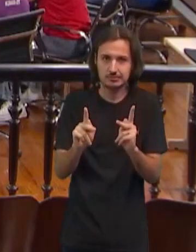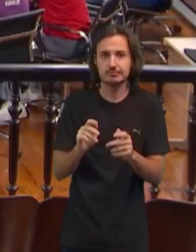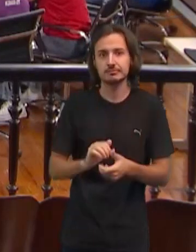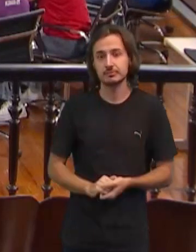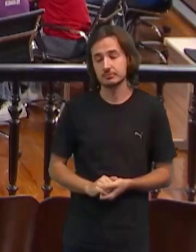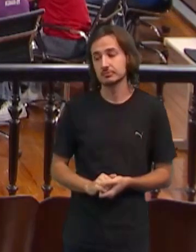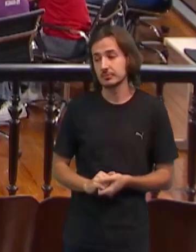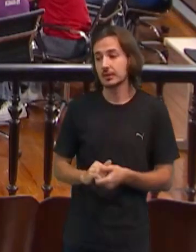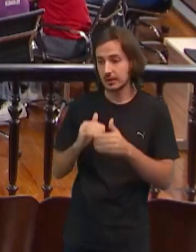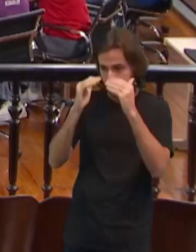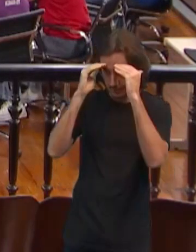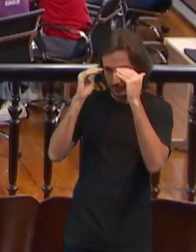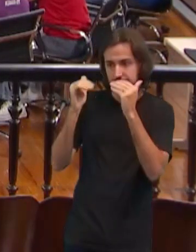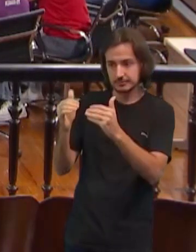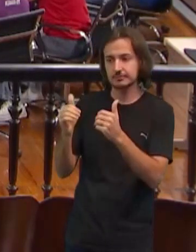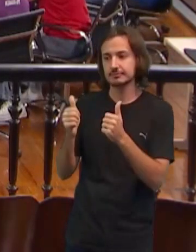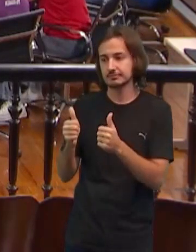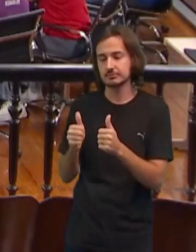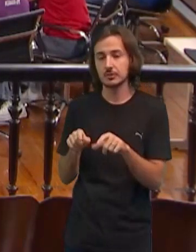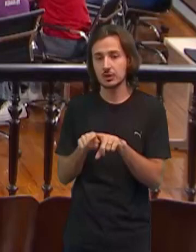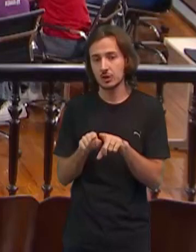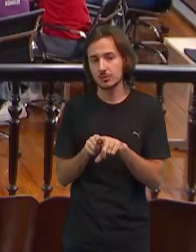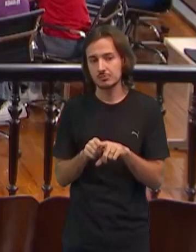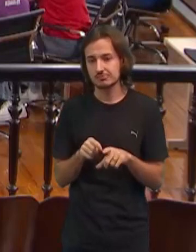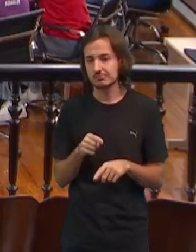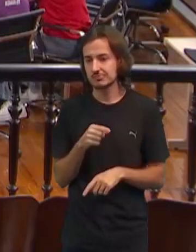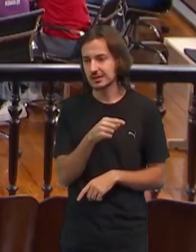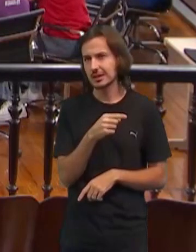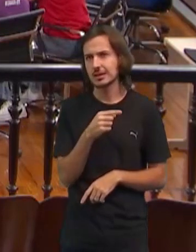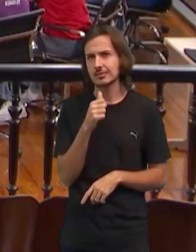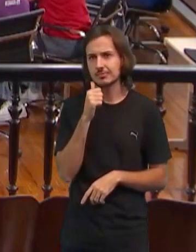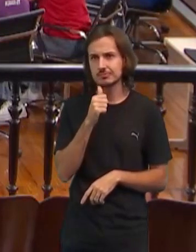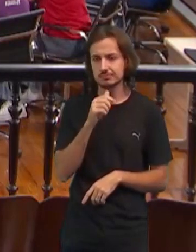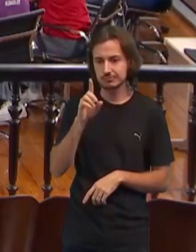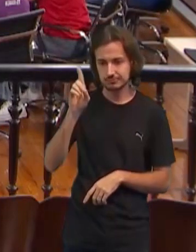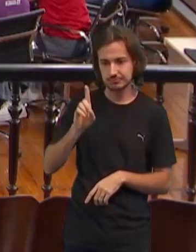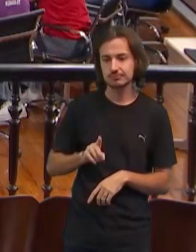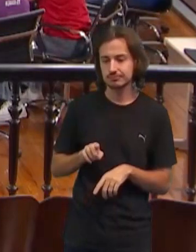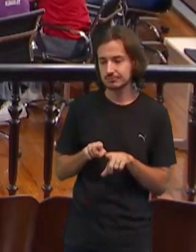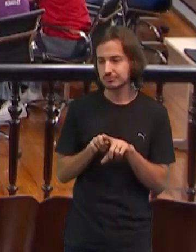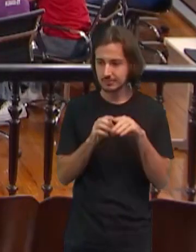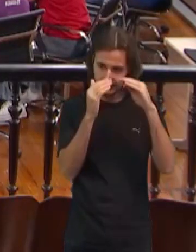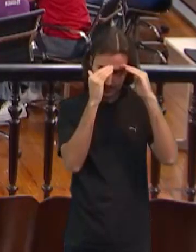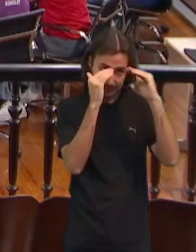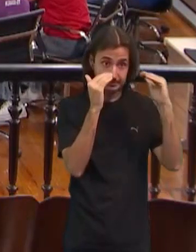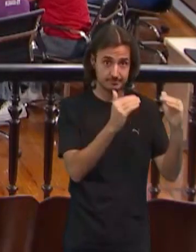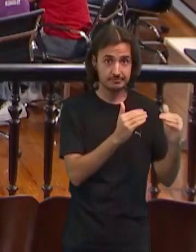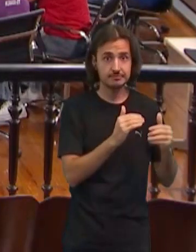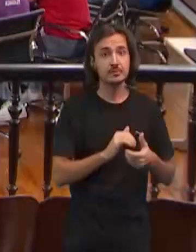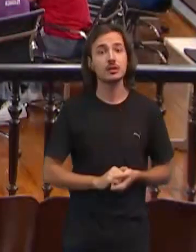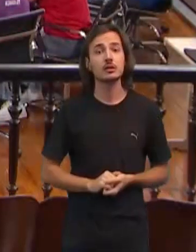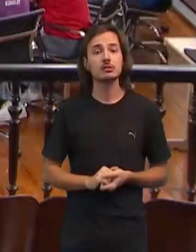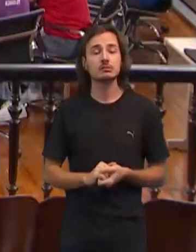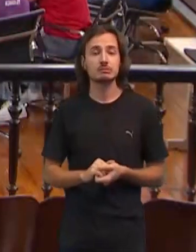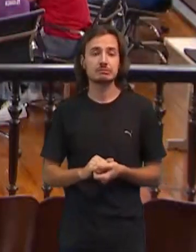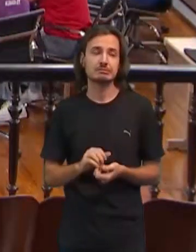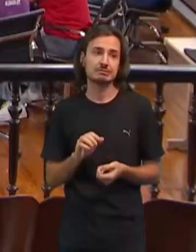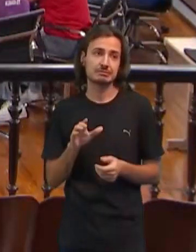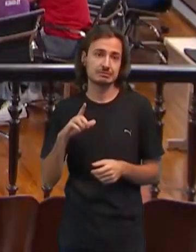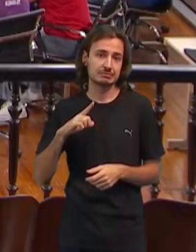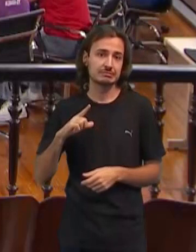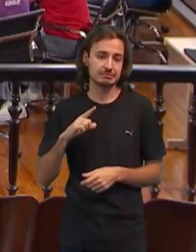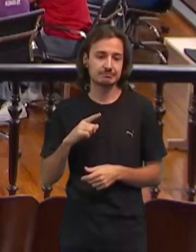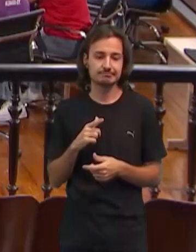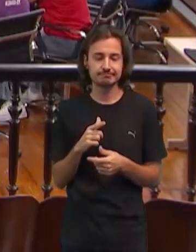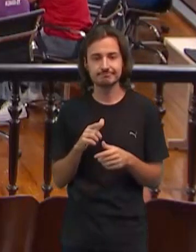também não menos respeitoso o posicionamento da nossa diretora, em casos omissos há essa possibilidade,